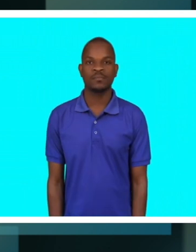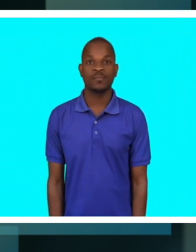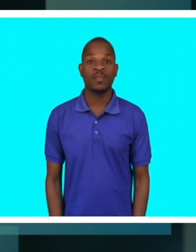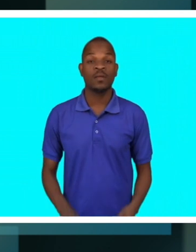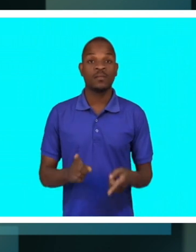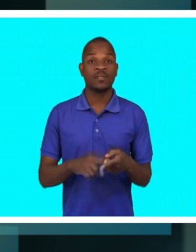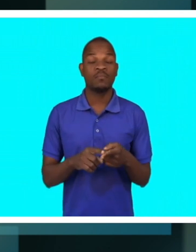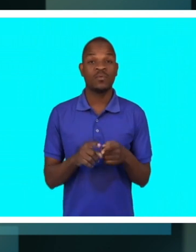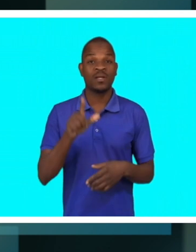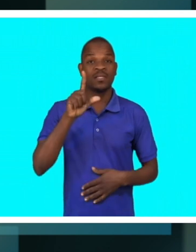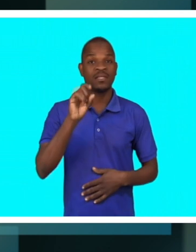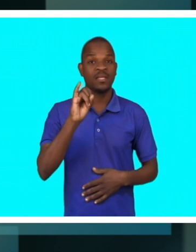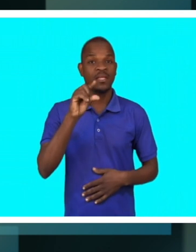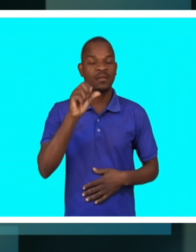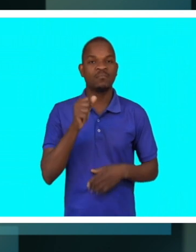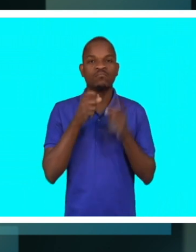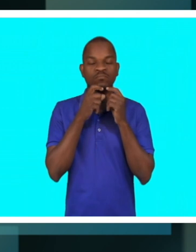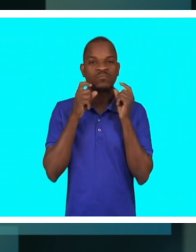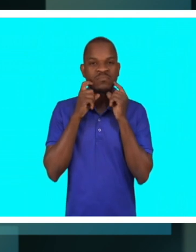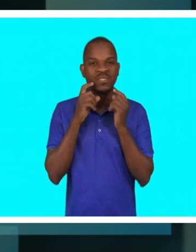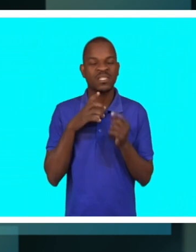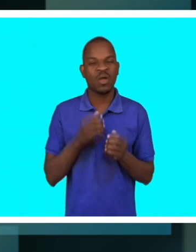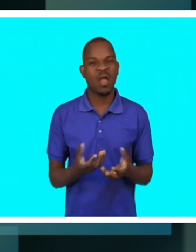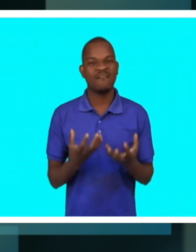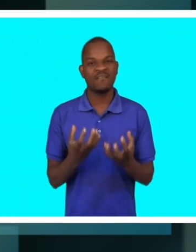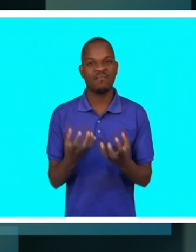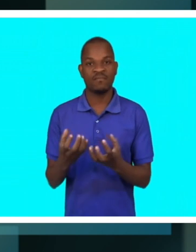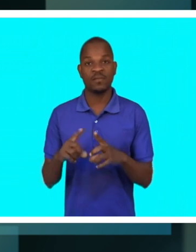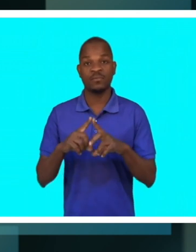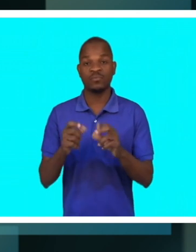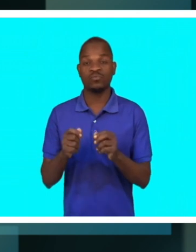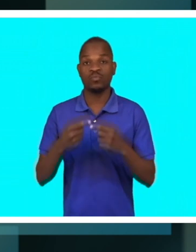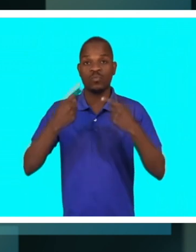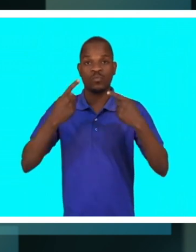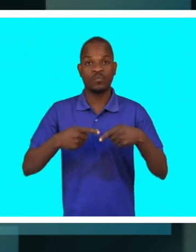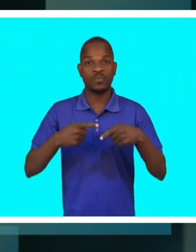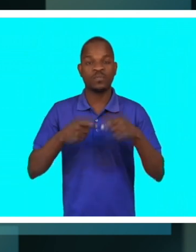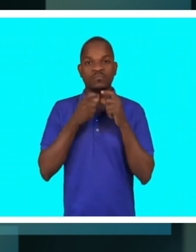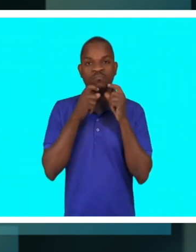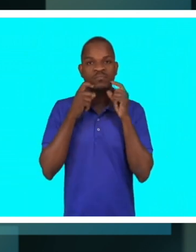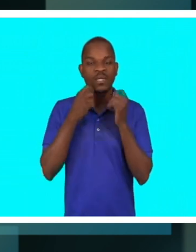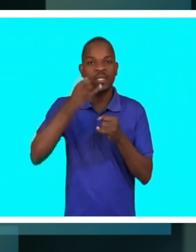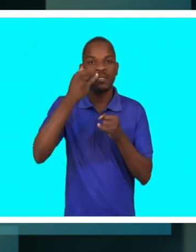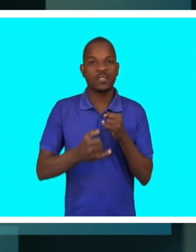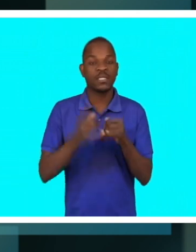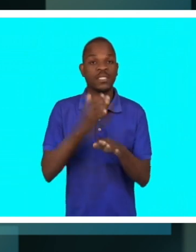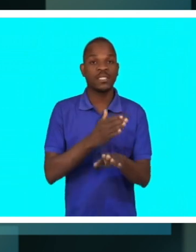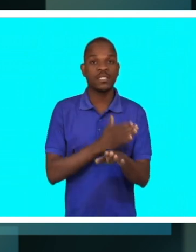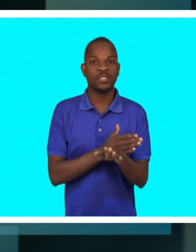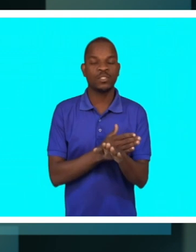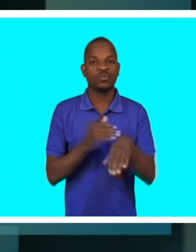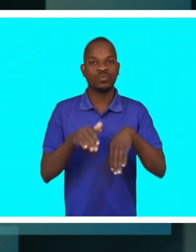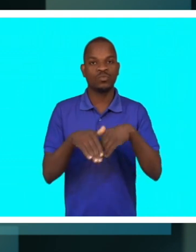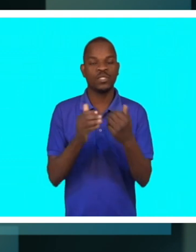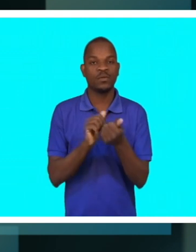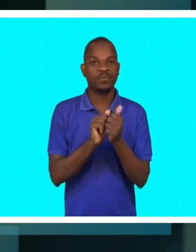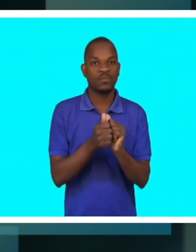acordo com a Liga Moçambicana de Futebol, há poucas possibilidades de as competições internas terminarem antes da data